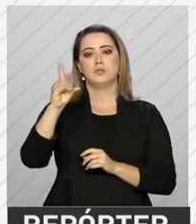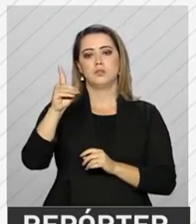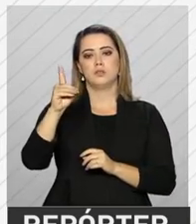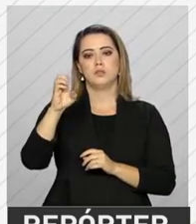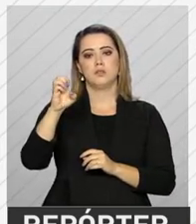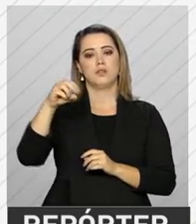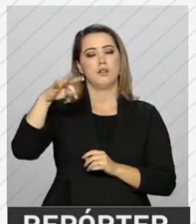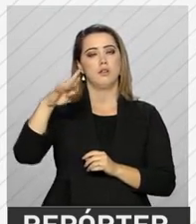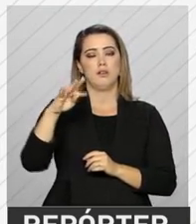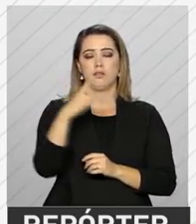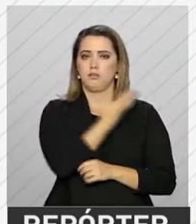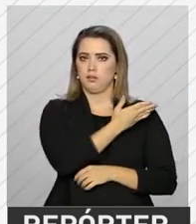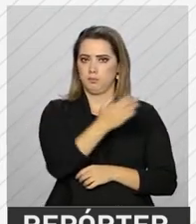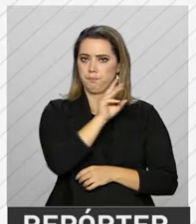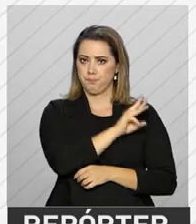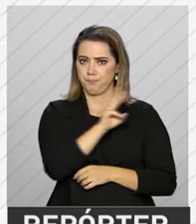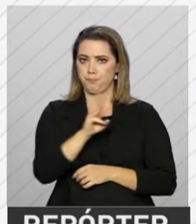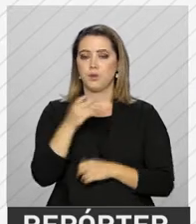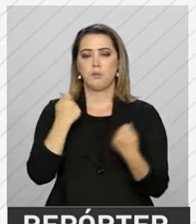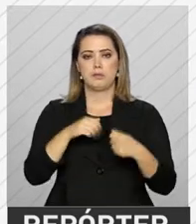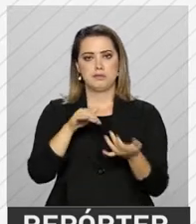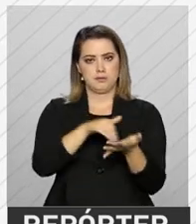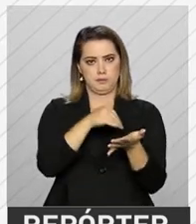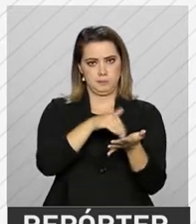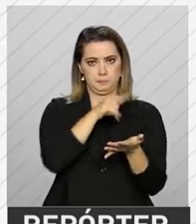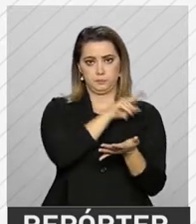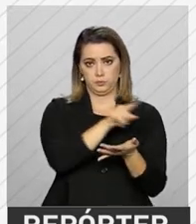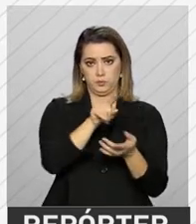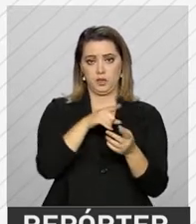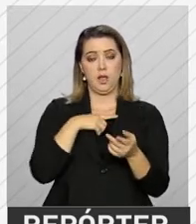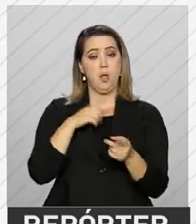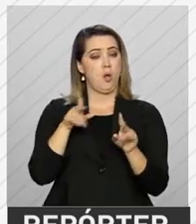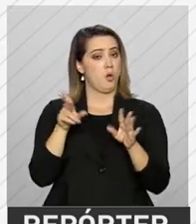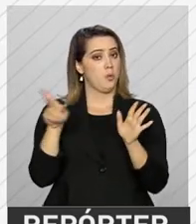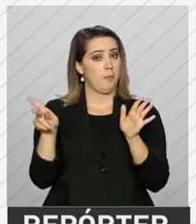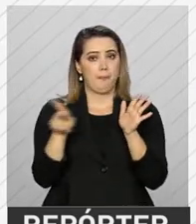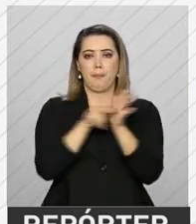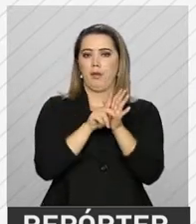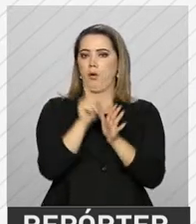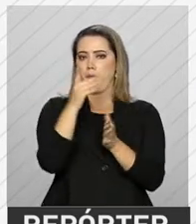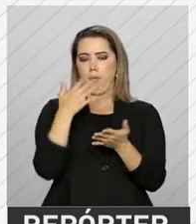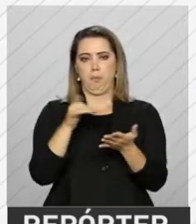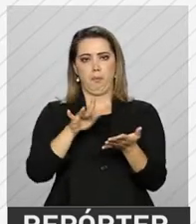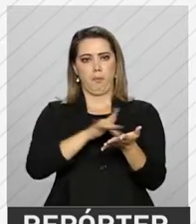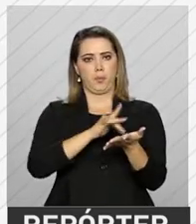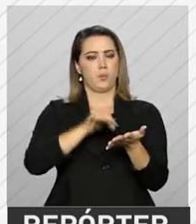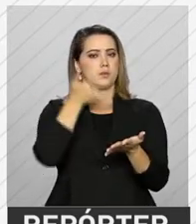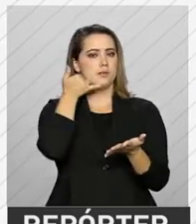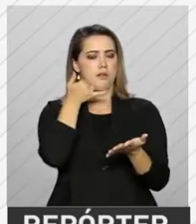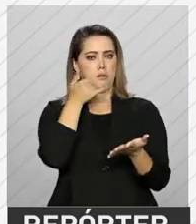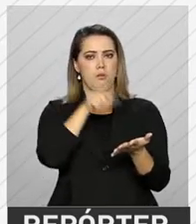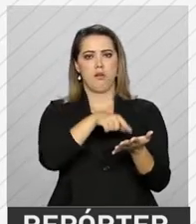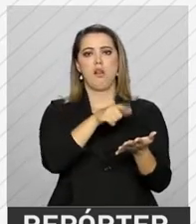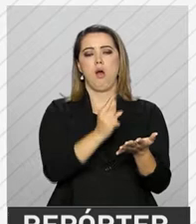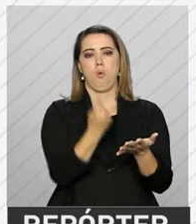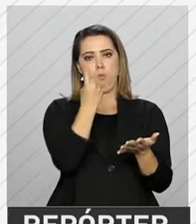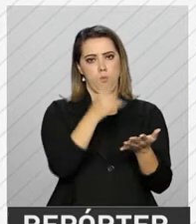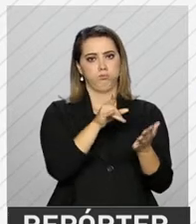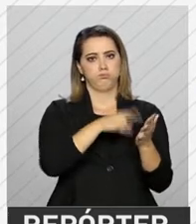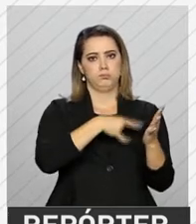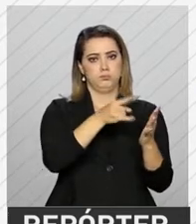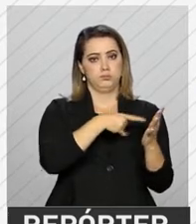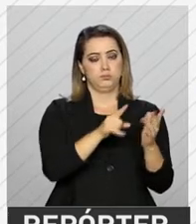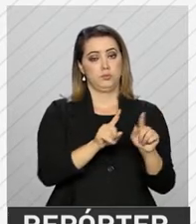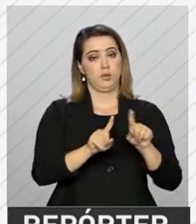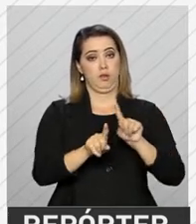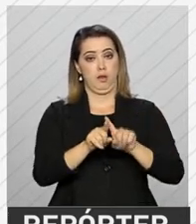trânsito esse cadastro vai valer para o aparelho celular onde deseja ter a cnh digital no